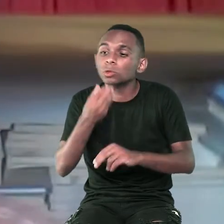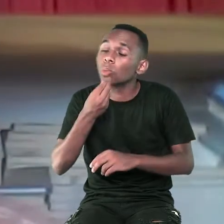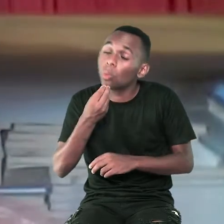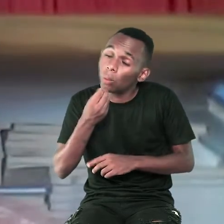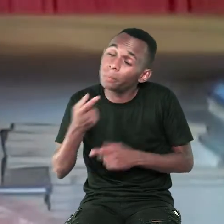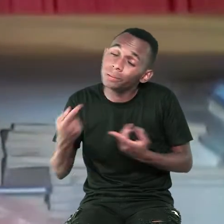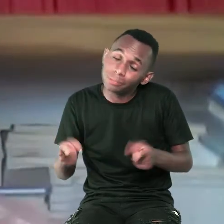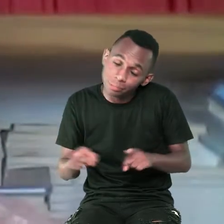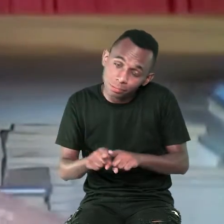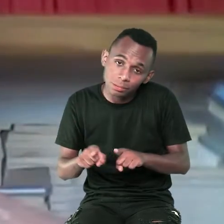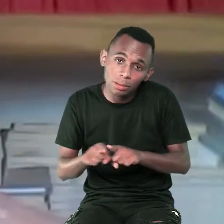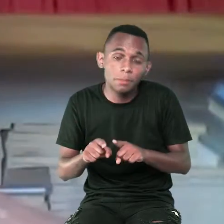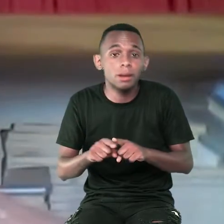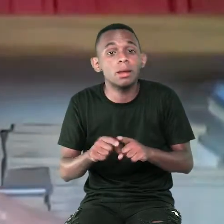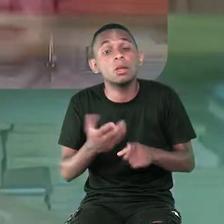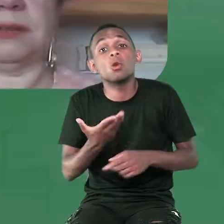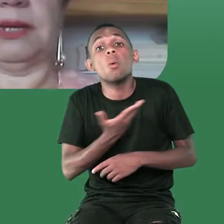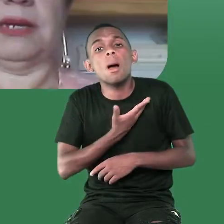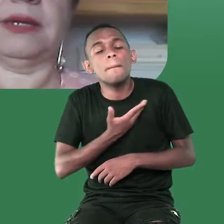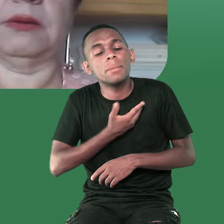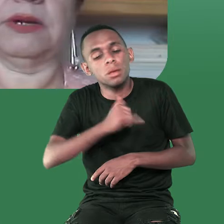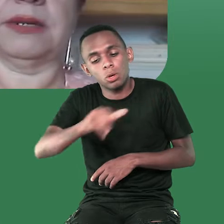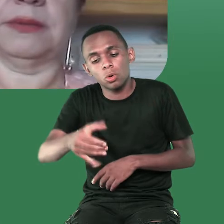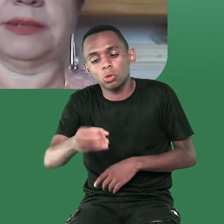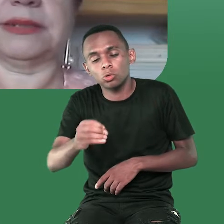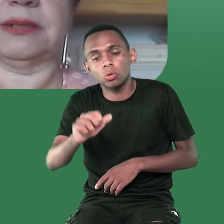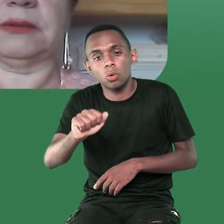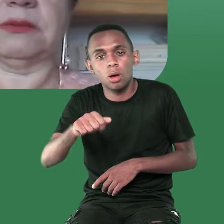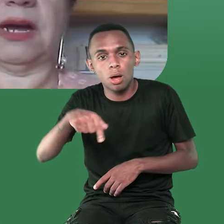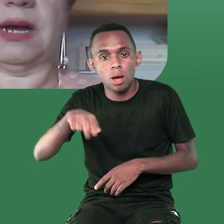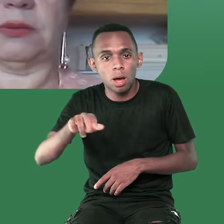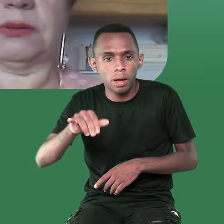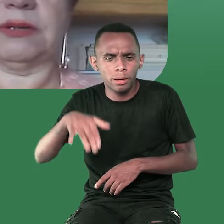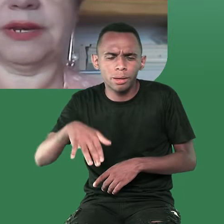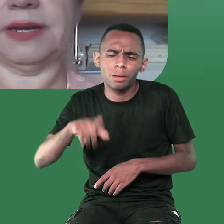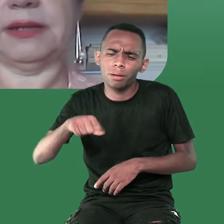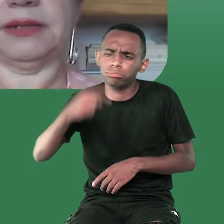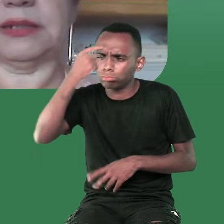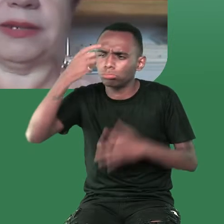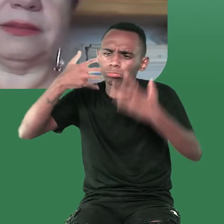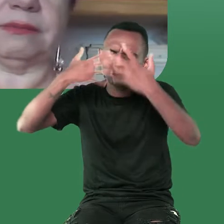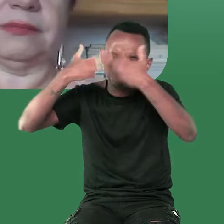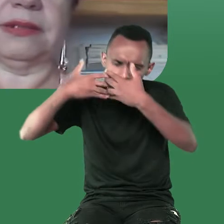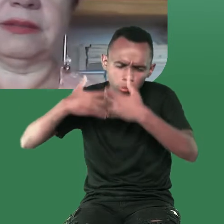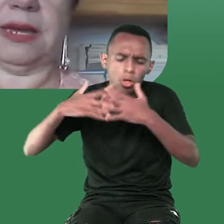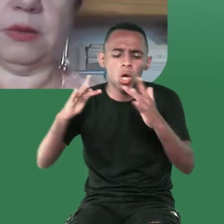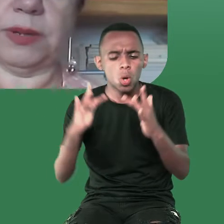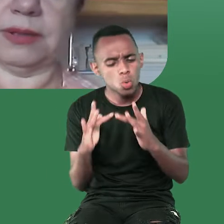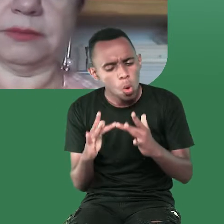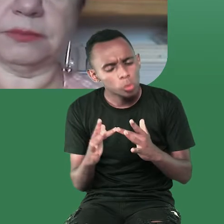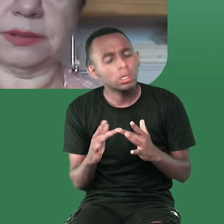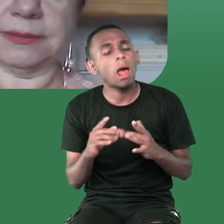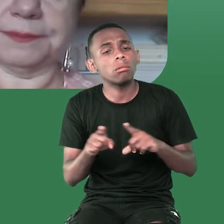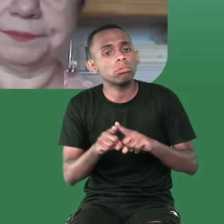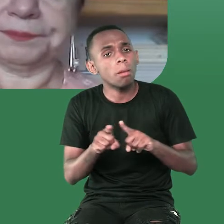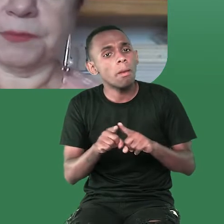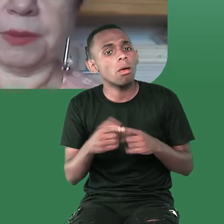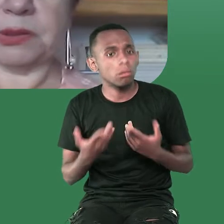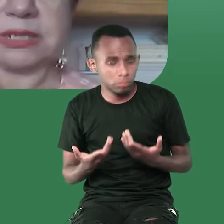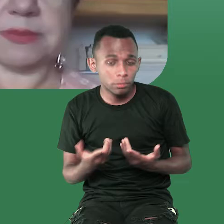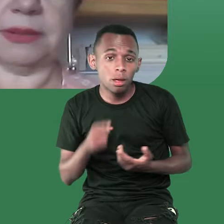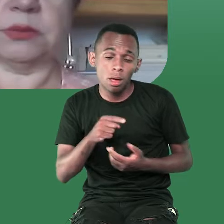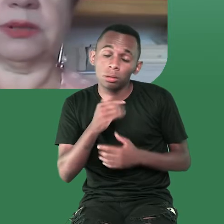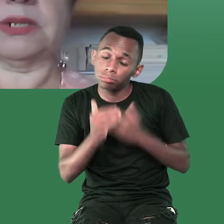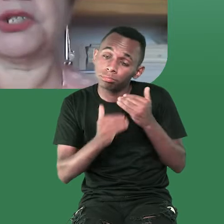cara, com o amigo Joaquim, né? Que é um cara mais intelectual, então ela também tem